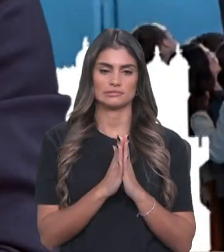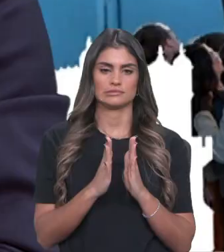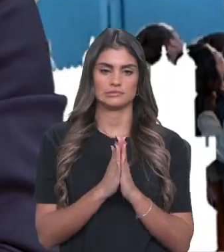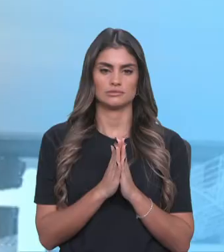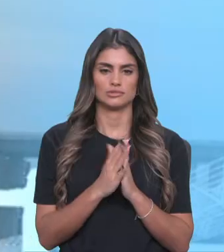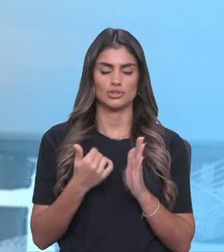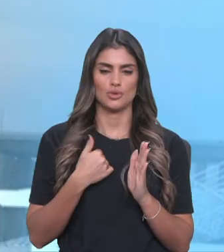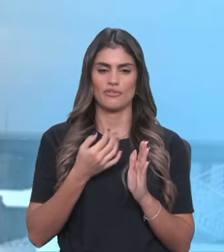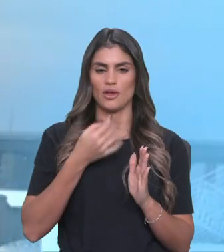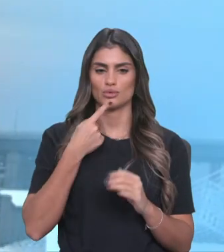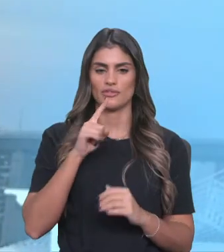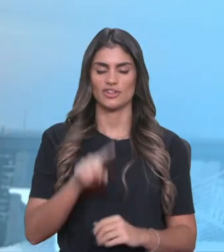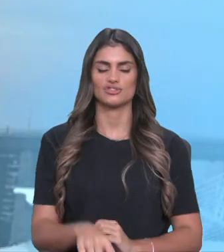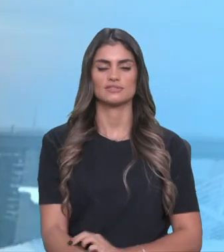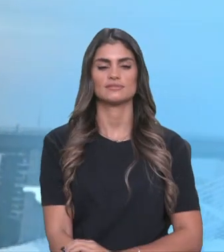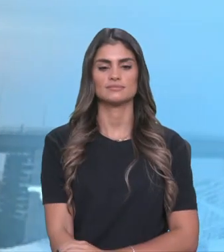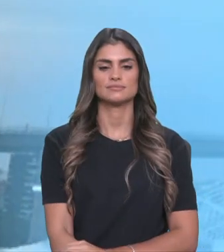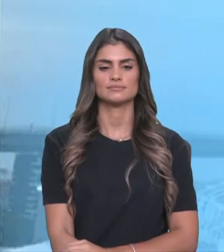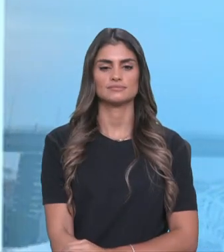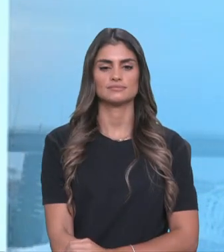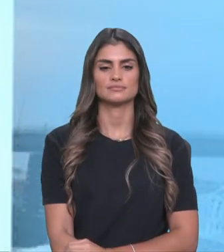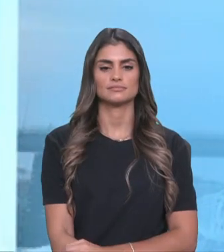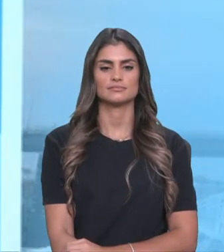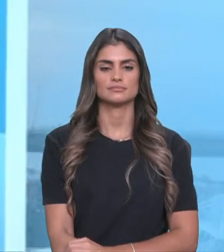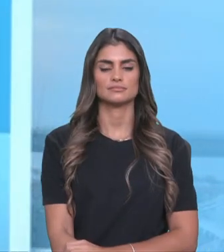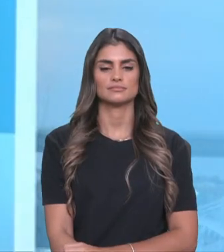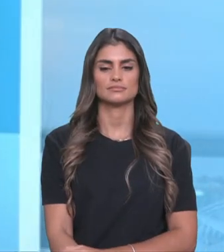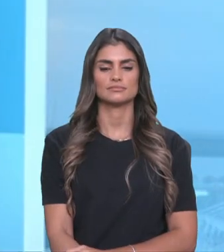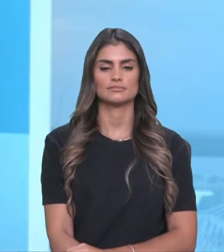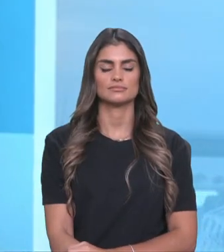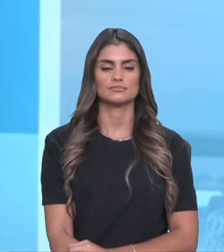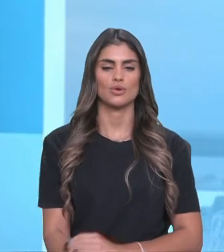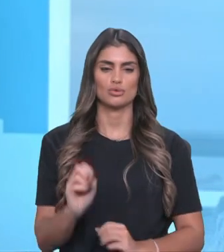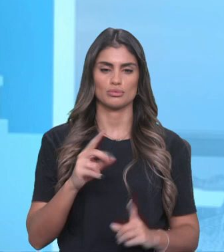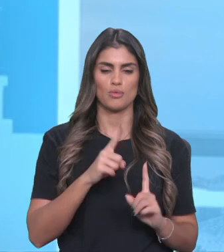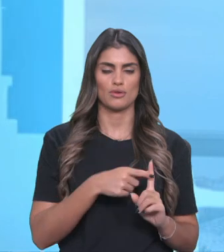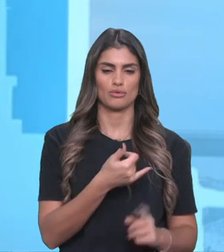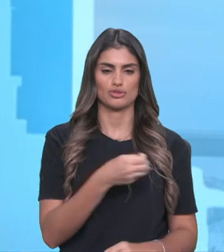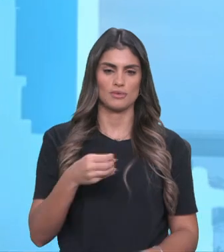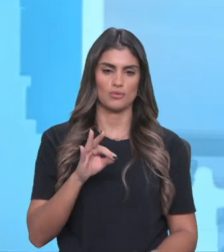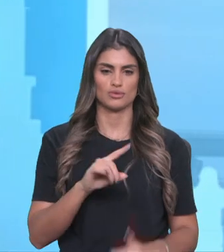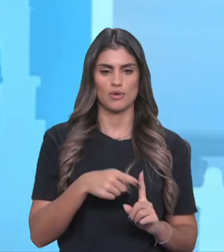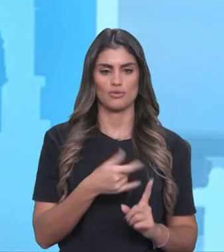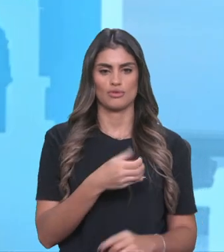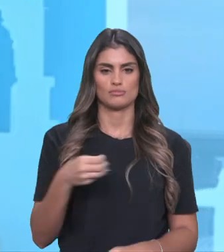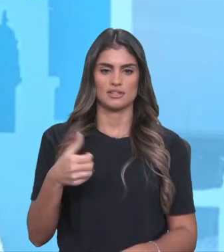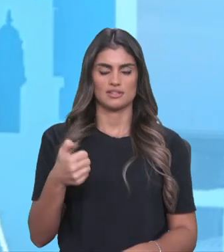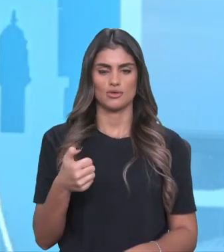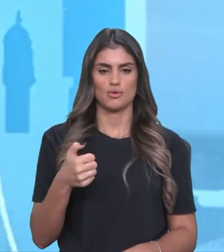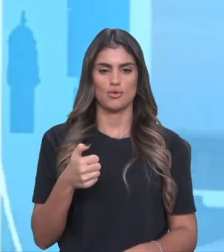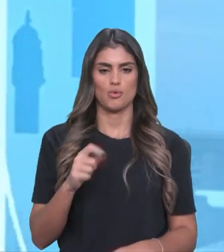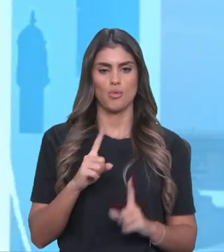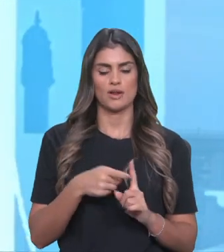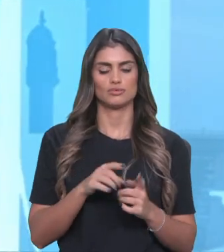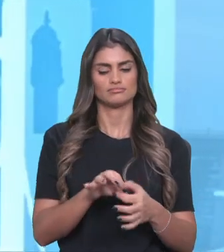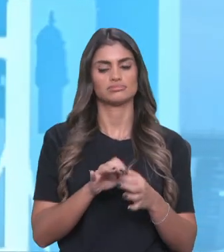ia retomar também aqui creio que foi em outubro de 2004, outubro de 2005, que decorreu o ano eucarístico também, não é? O ano da